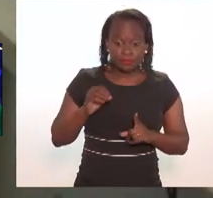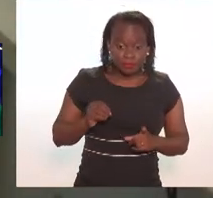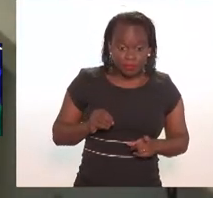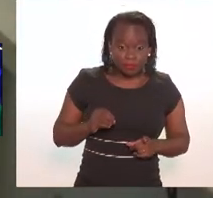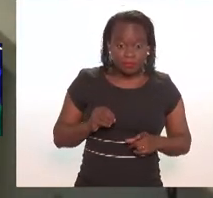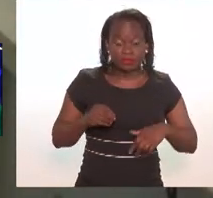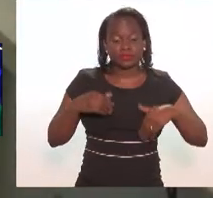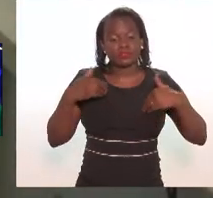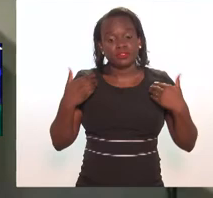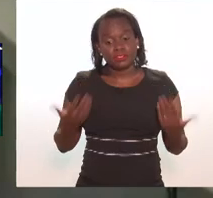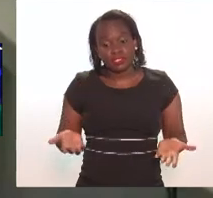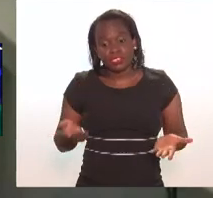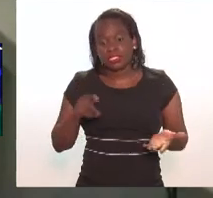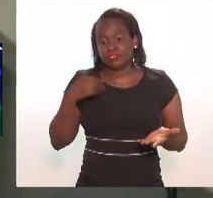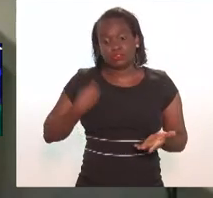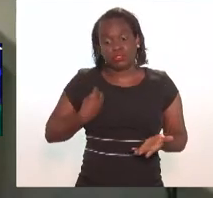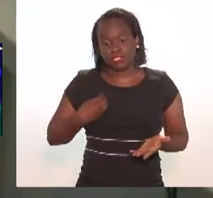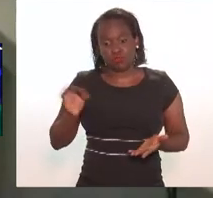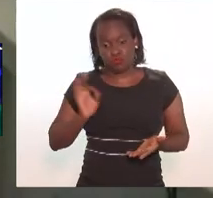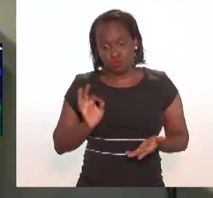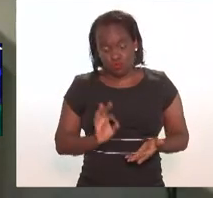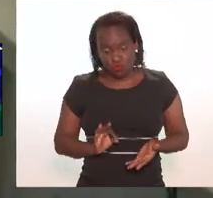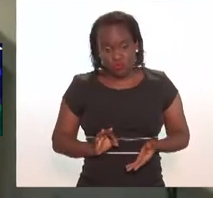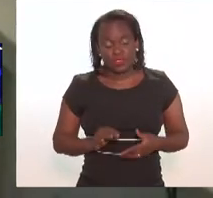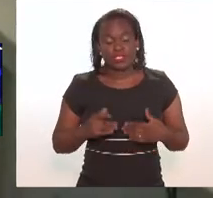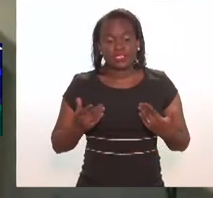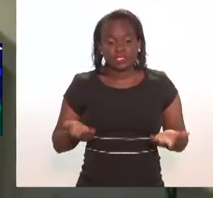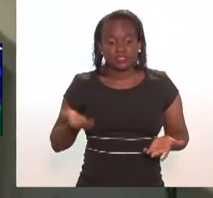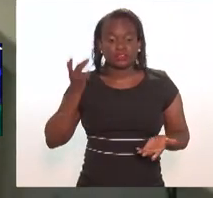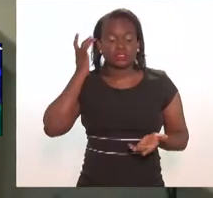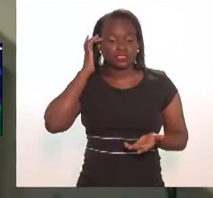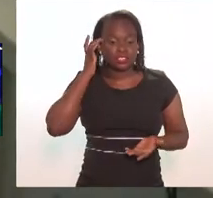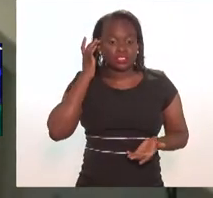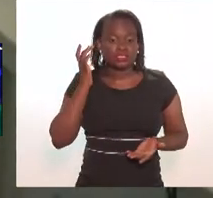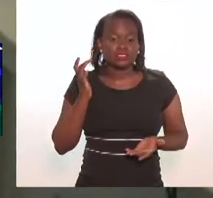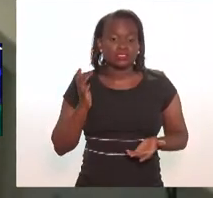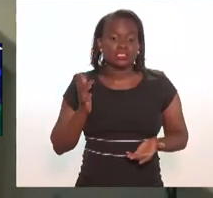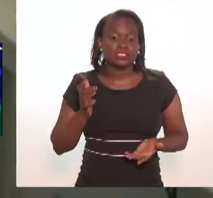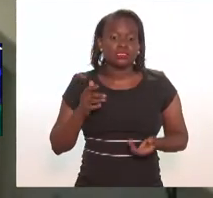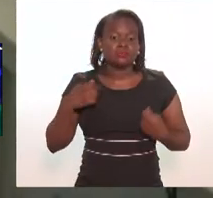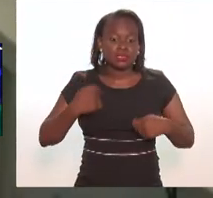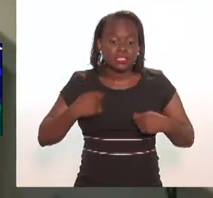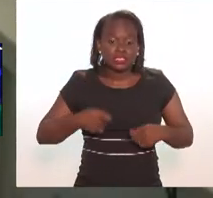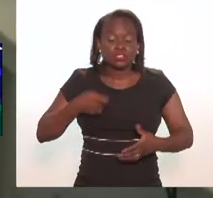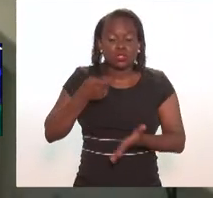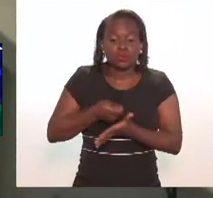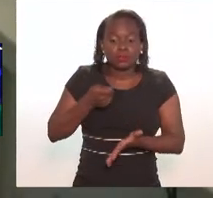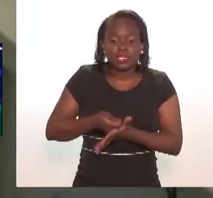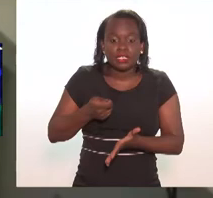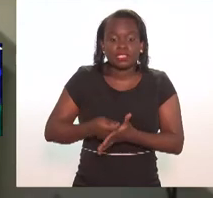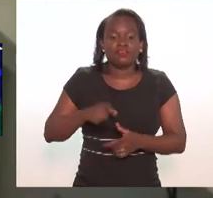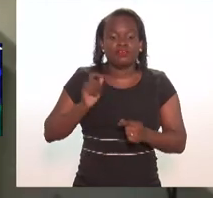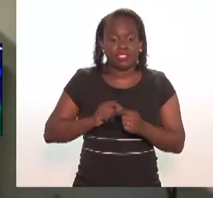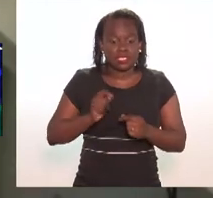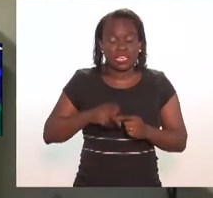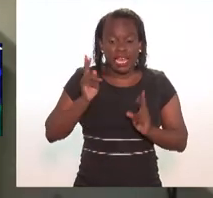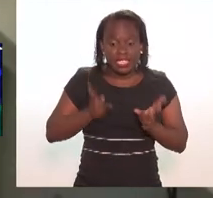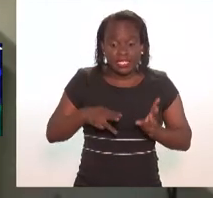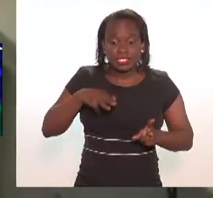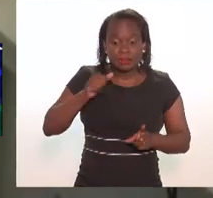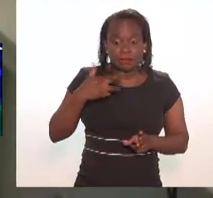não estaremos mais aqui, né? Eu me achei no dever de fazer, ainda em